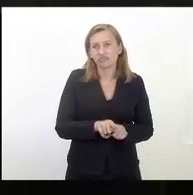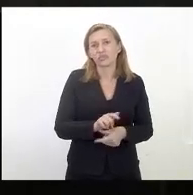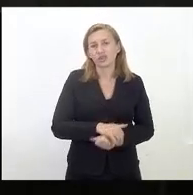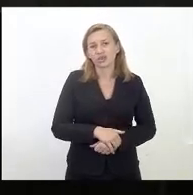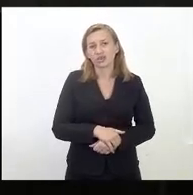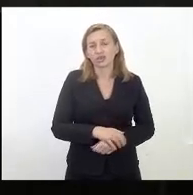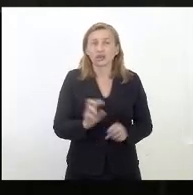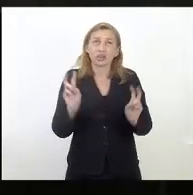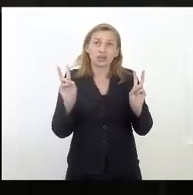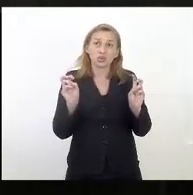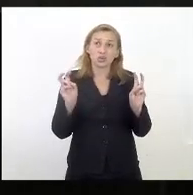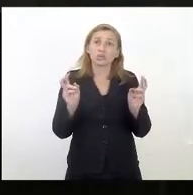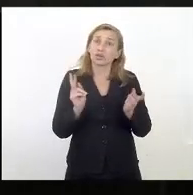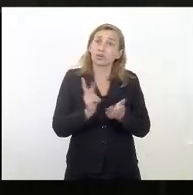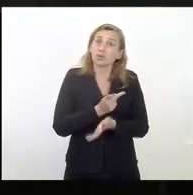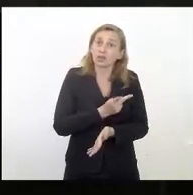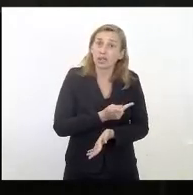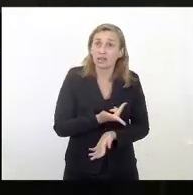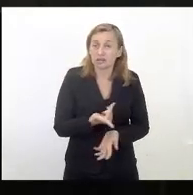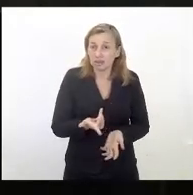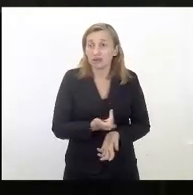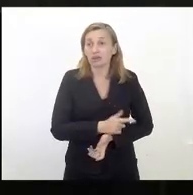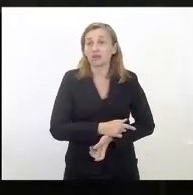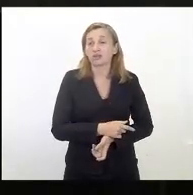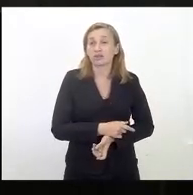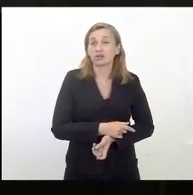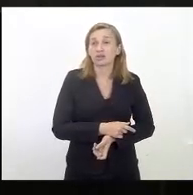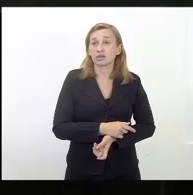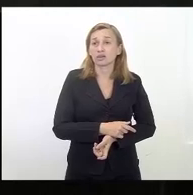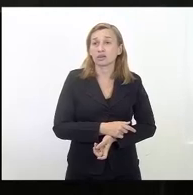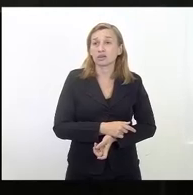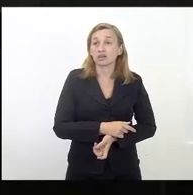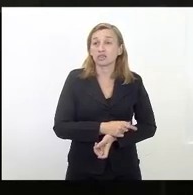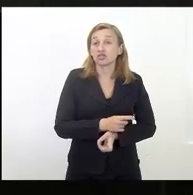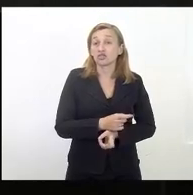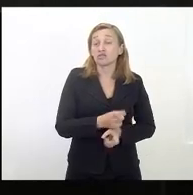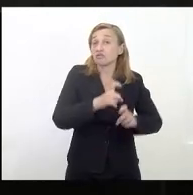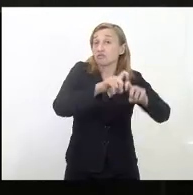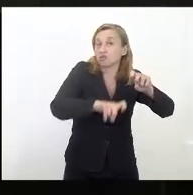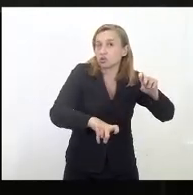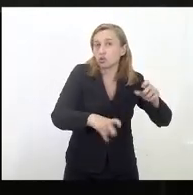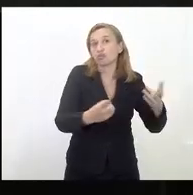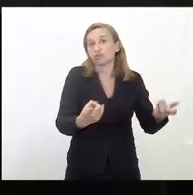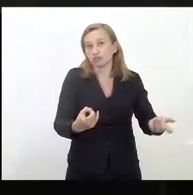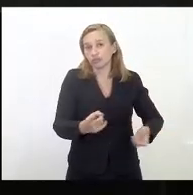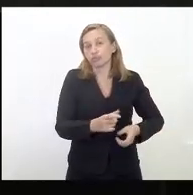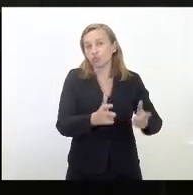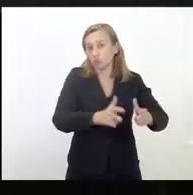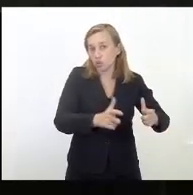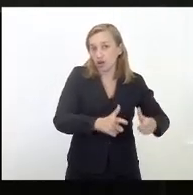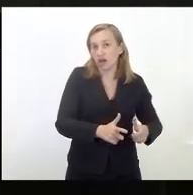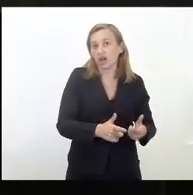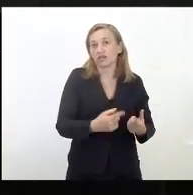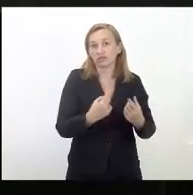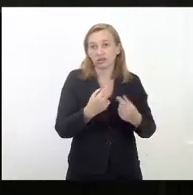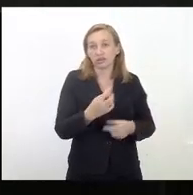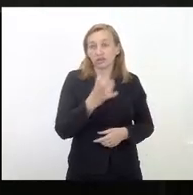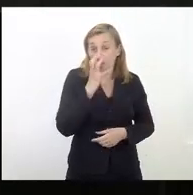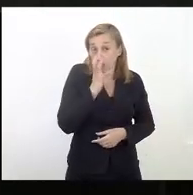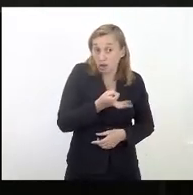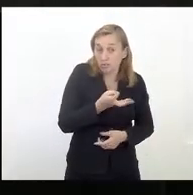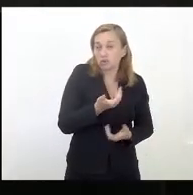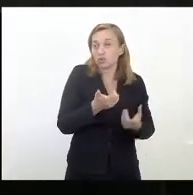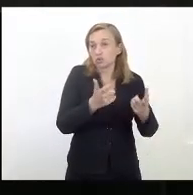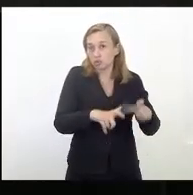a situações de agressões né estupros ameaças enfim